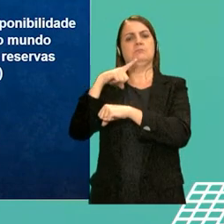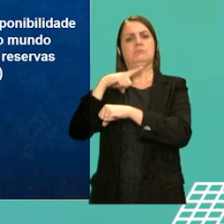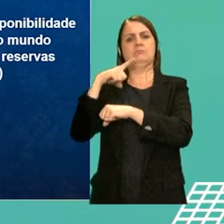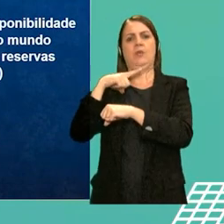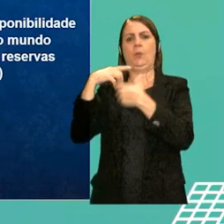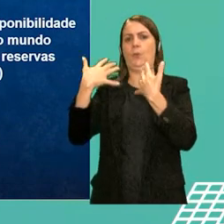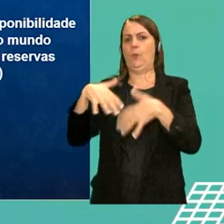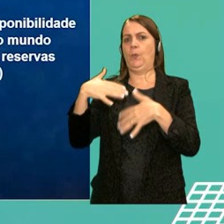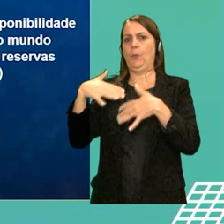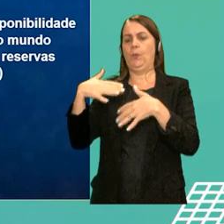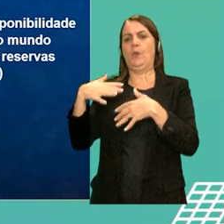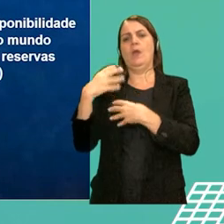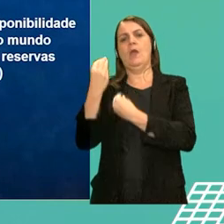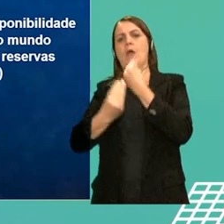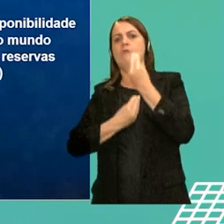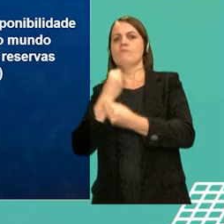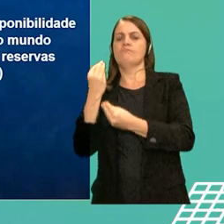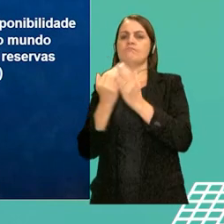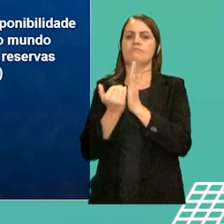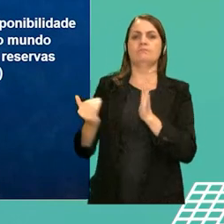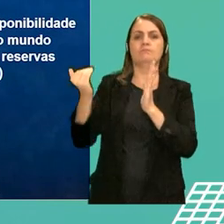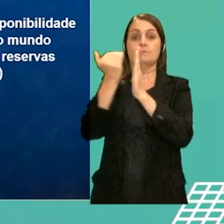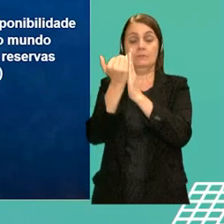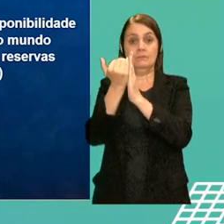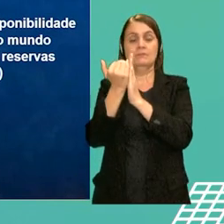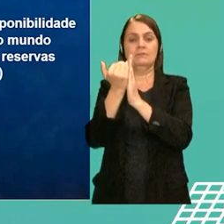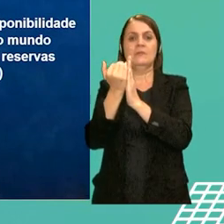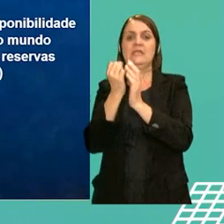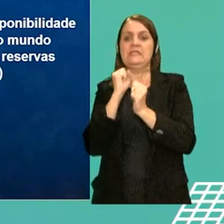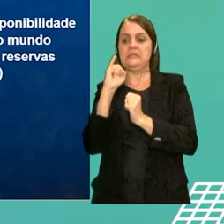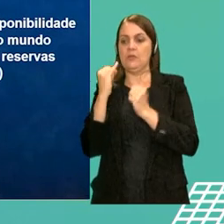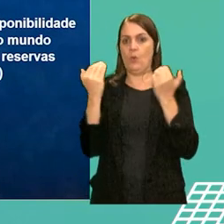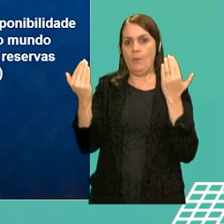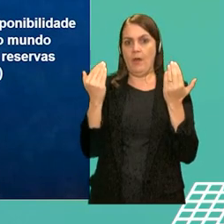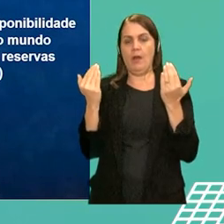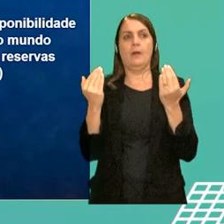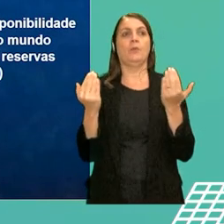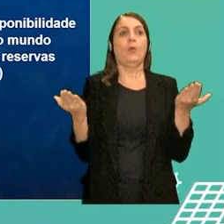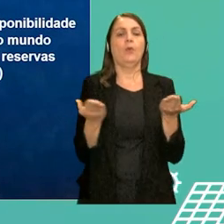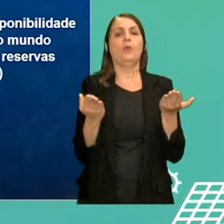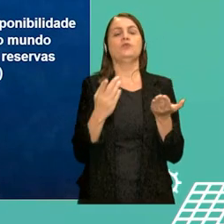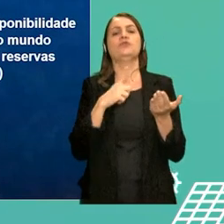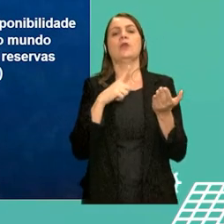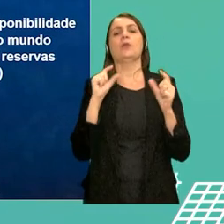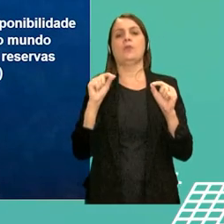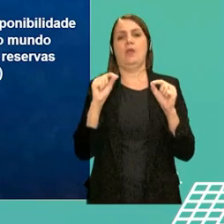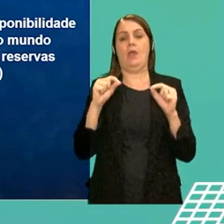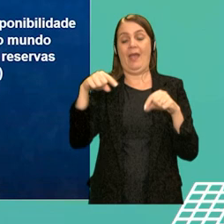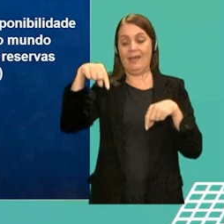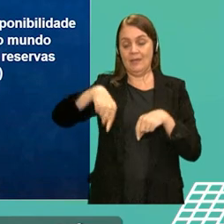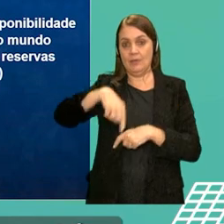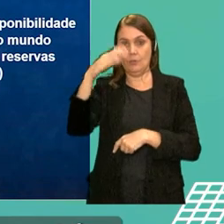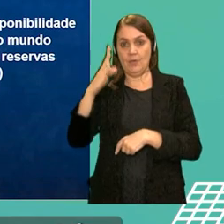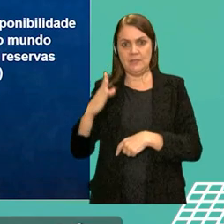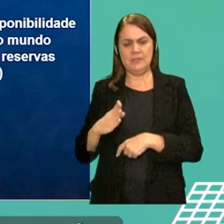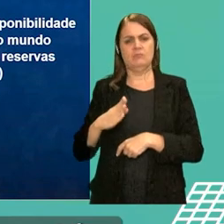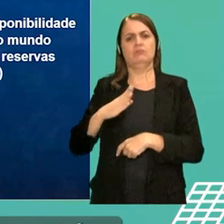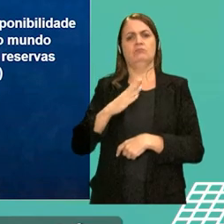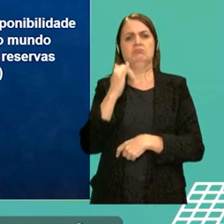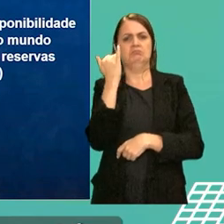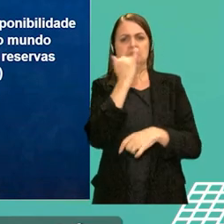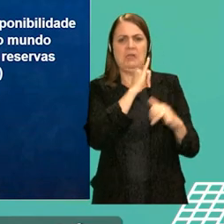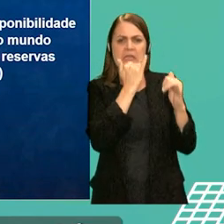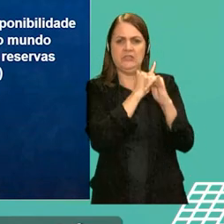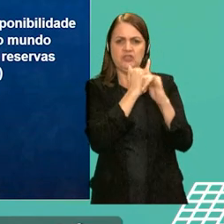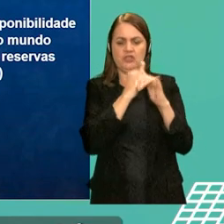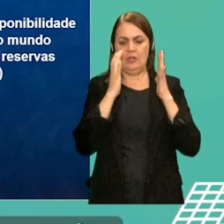né, de agentes internacionais. Hoje temos aí uma matriz elétrica e energética bastante limpa, né, quando se compara